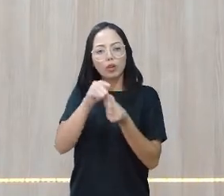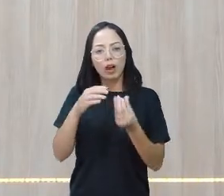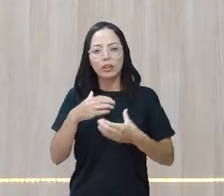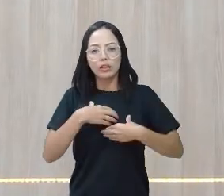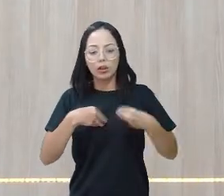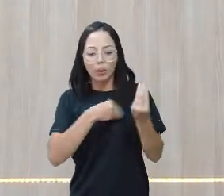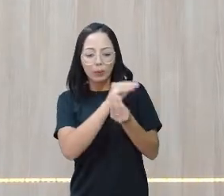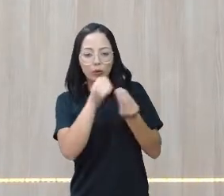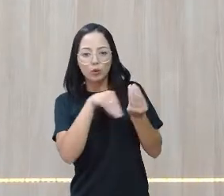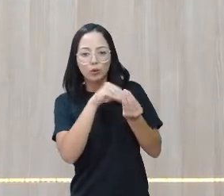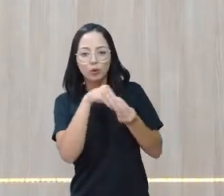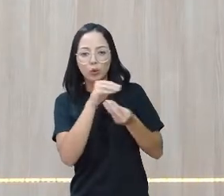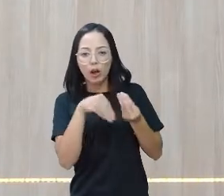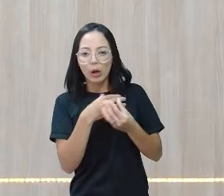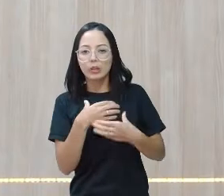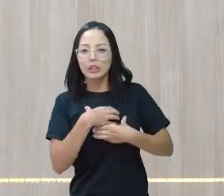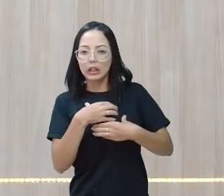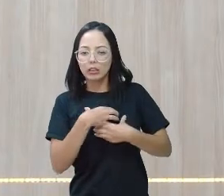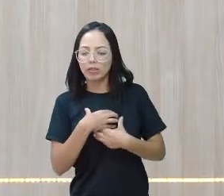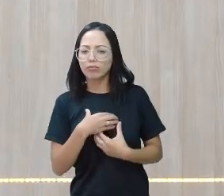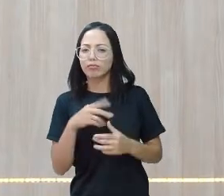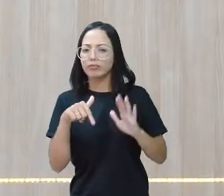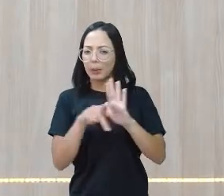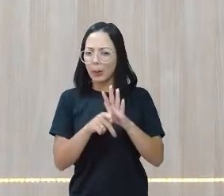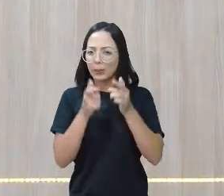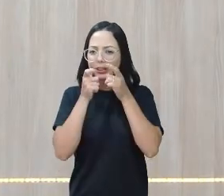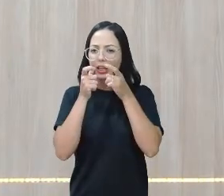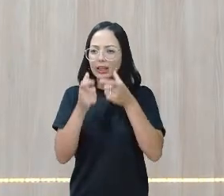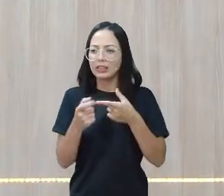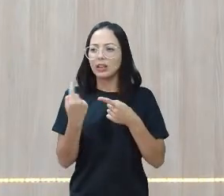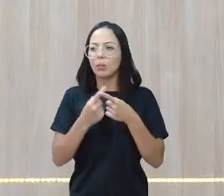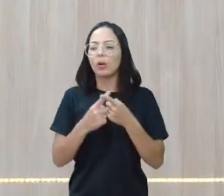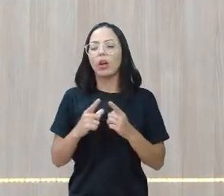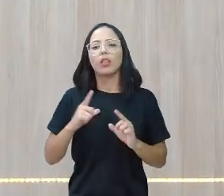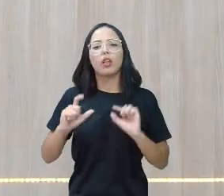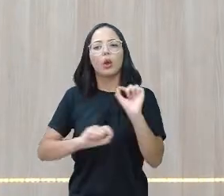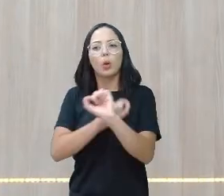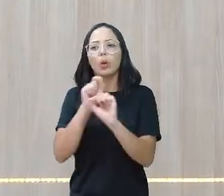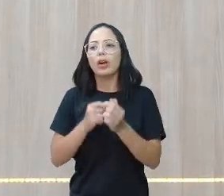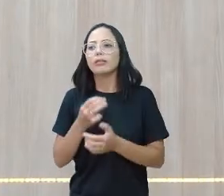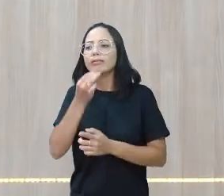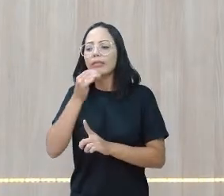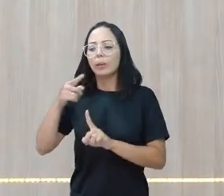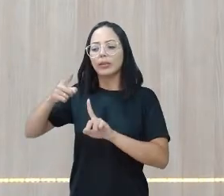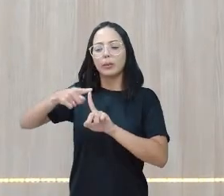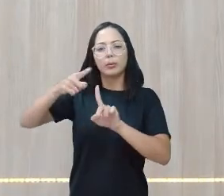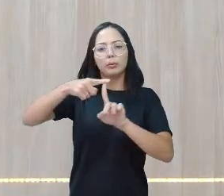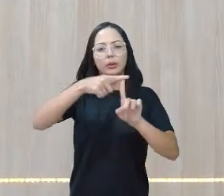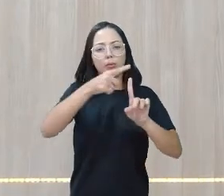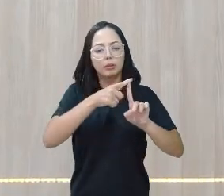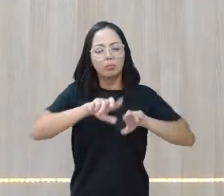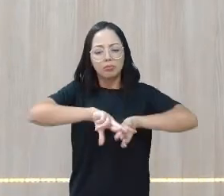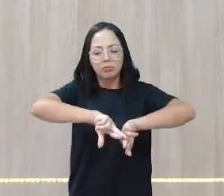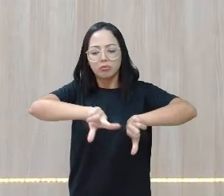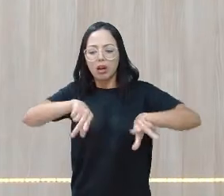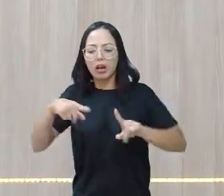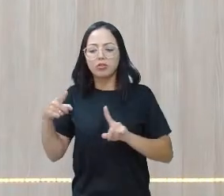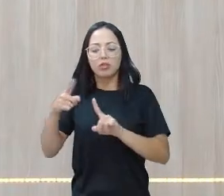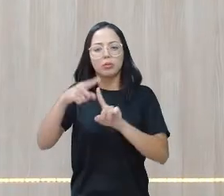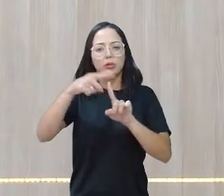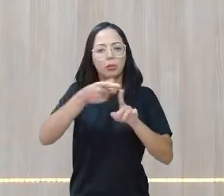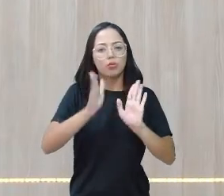os sentidos. É bem interessante a sinestesia. Existem muitos tipos de sinestesia, né? Já